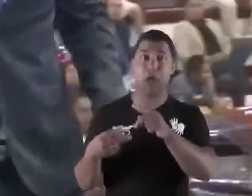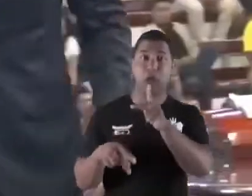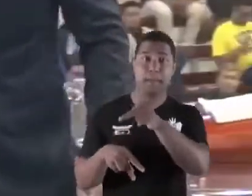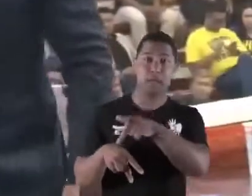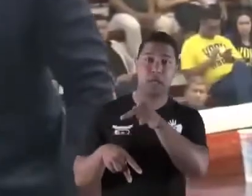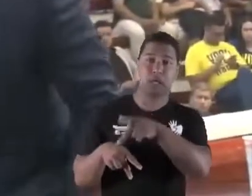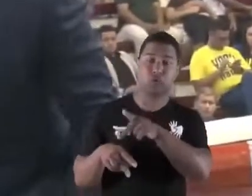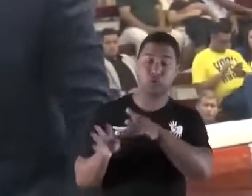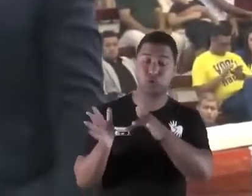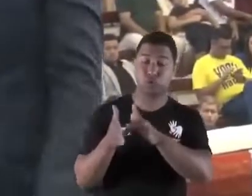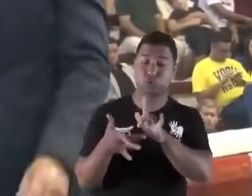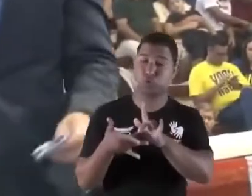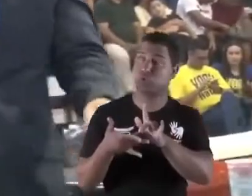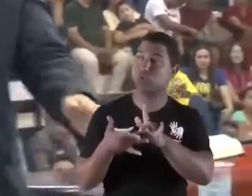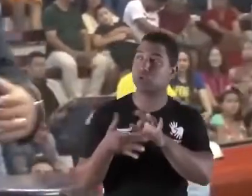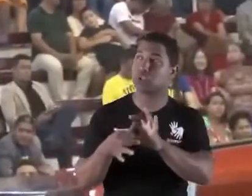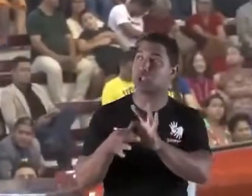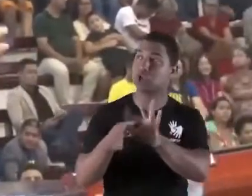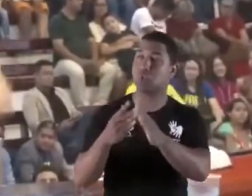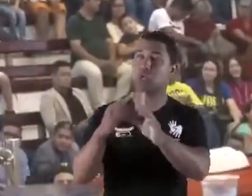Jesus deixou a igreja.